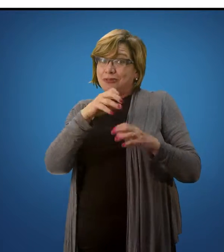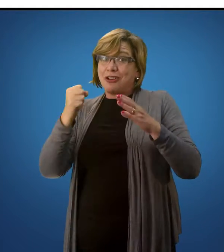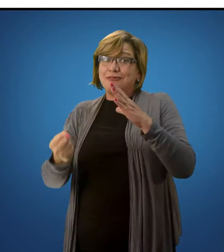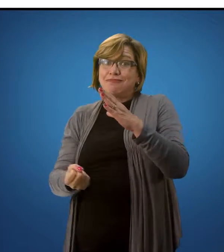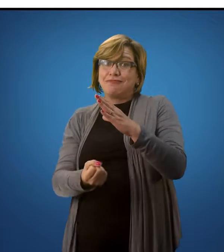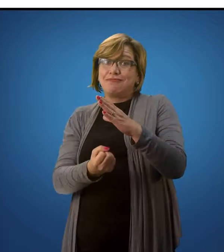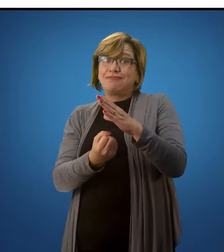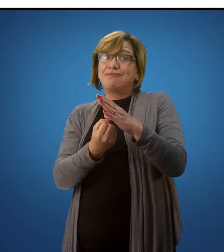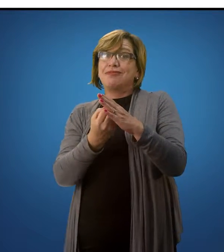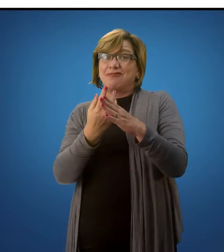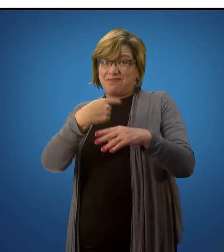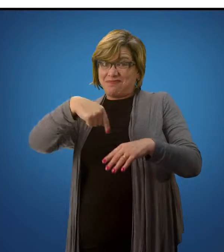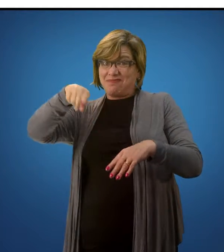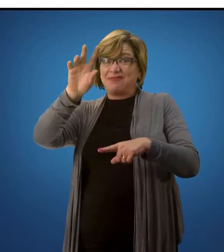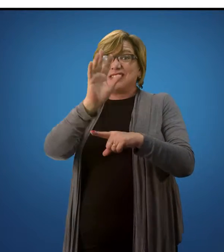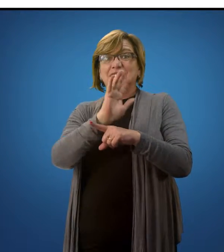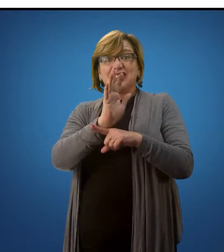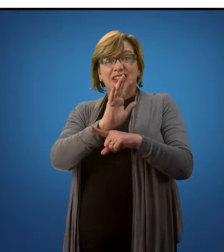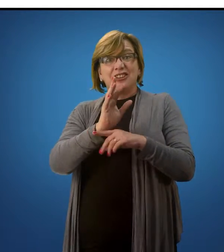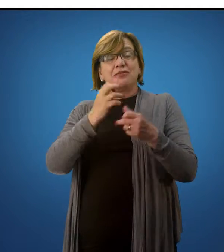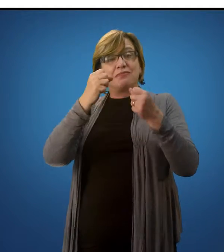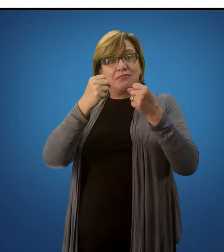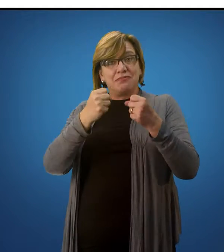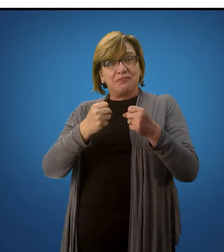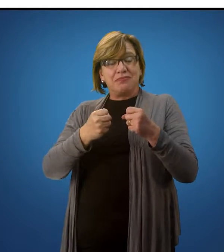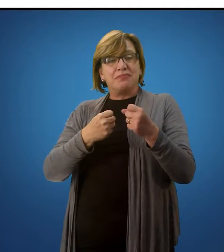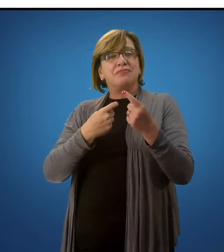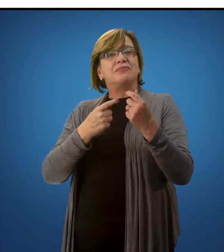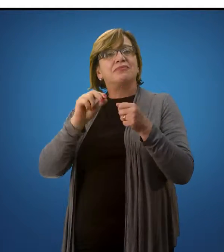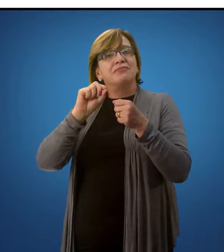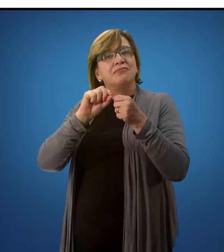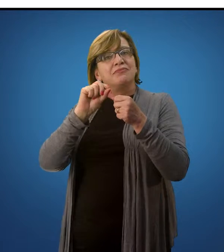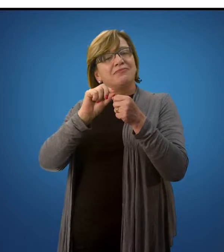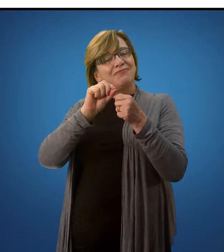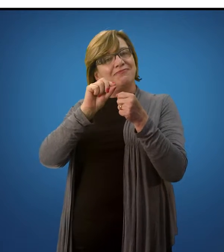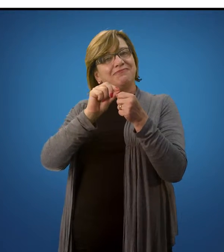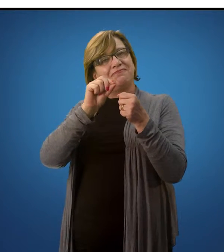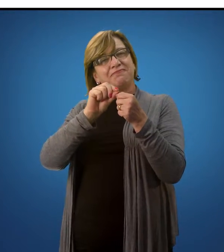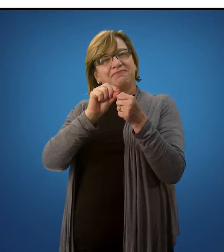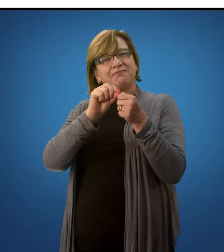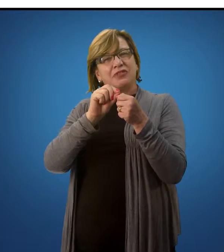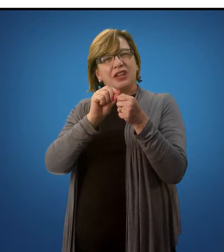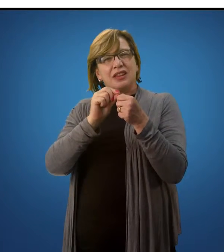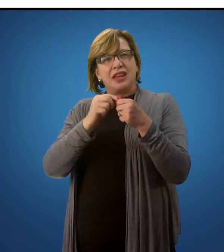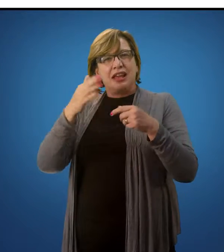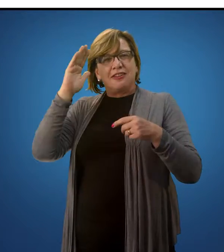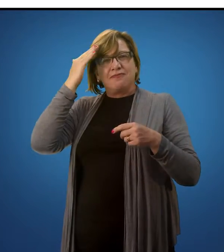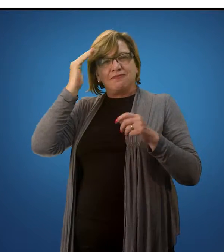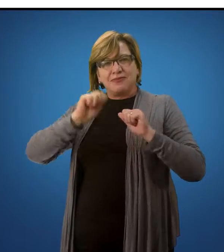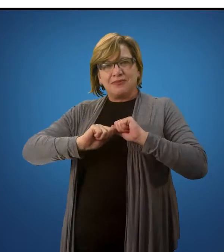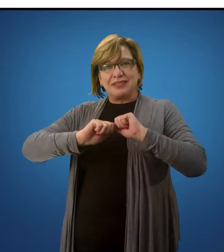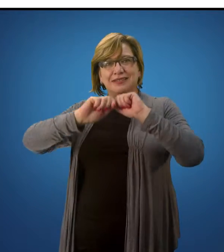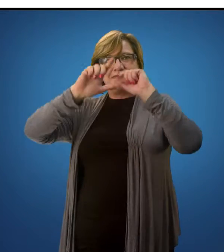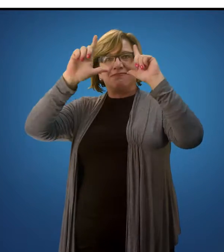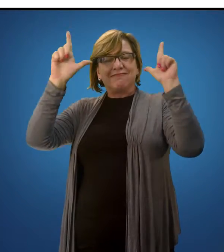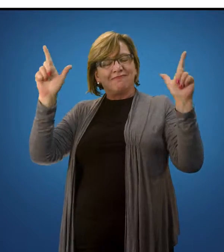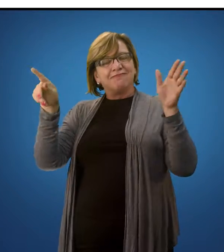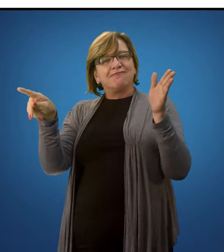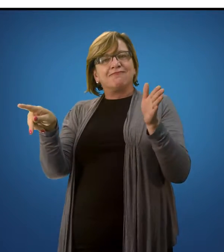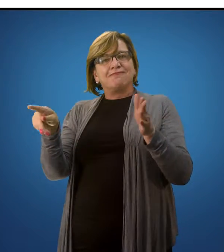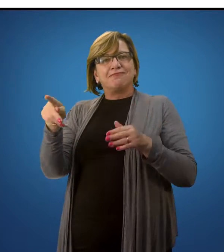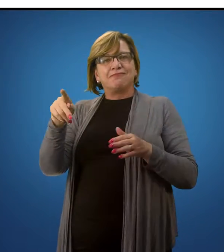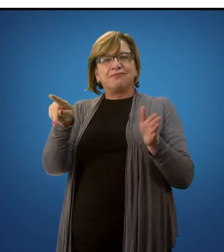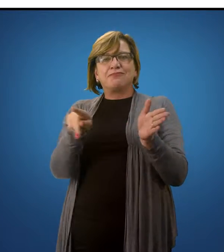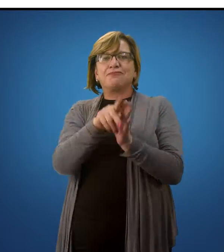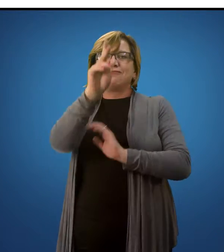do cinema ele pode de alguma maneira a gerar é é esse entendimento mais próximo do aluno então